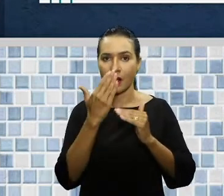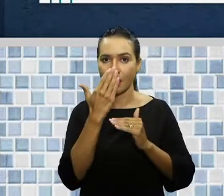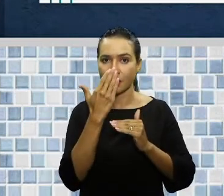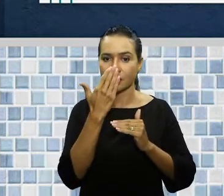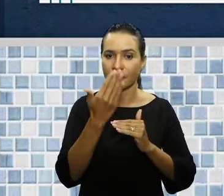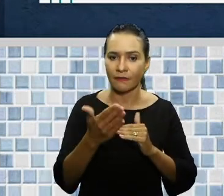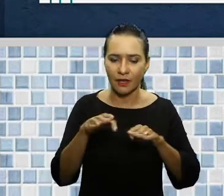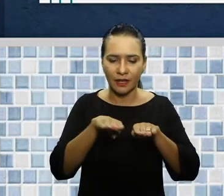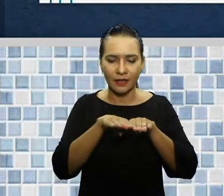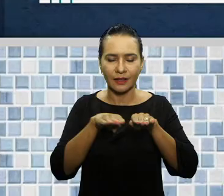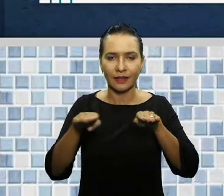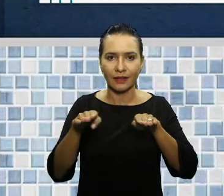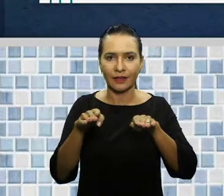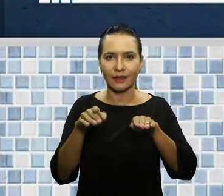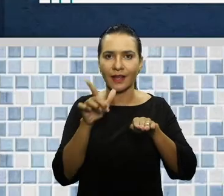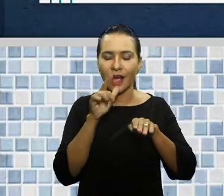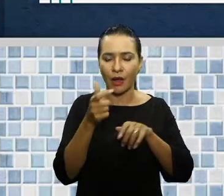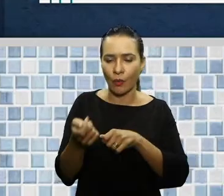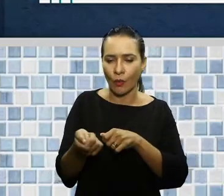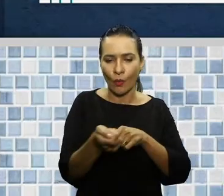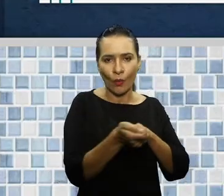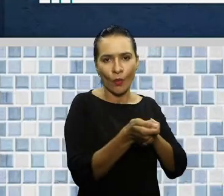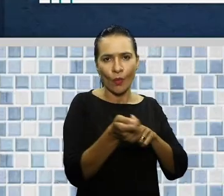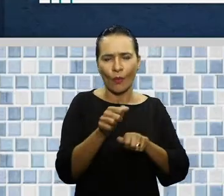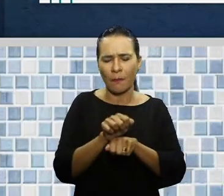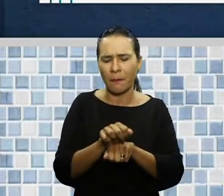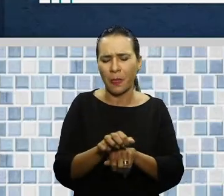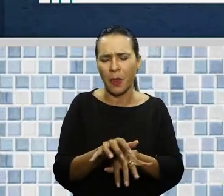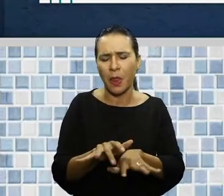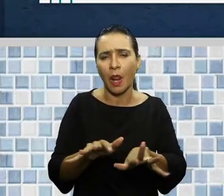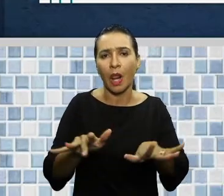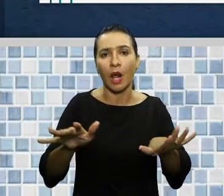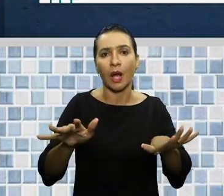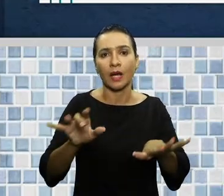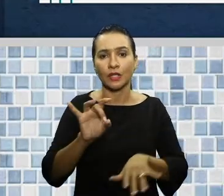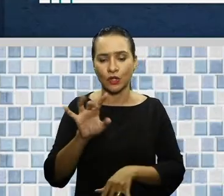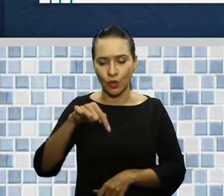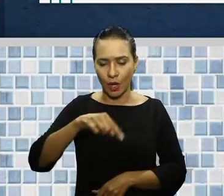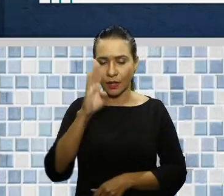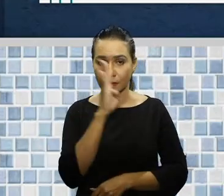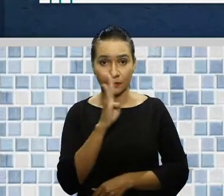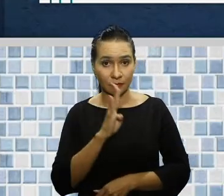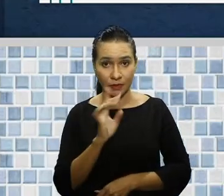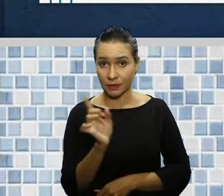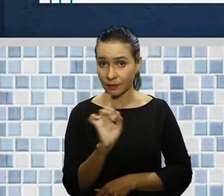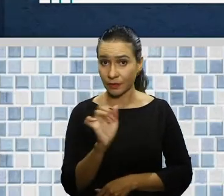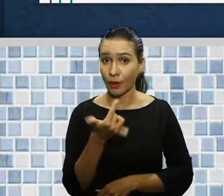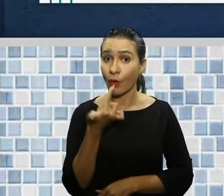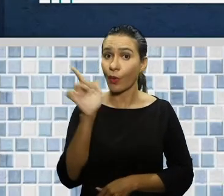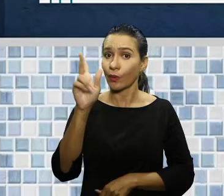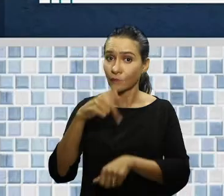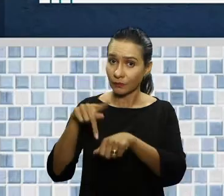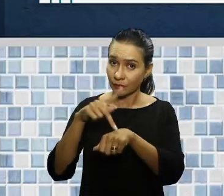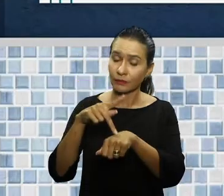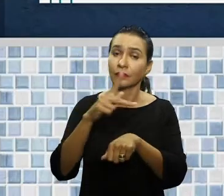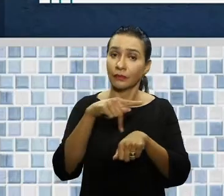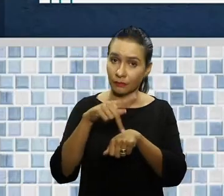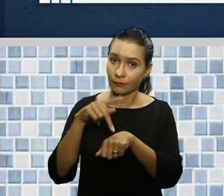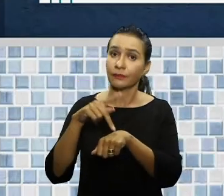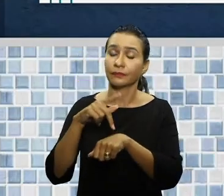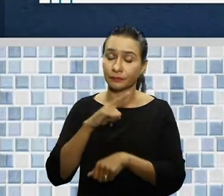água. Mas, infelizmente, no Brasil, e não só no Brasil, mas em outros países também, uma das